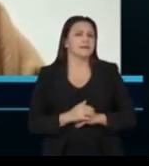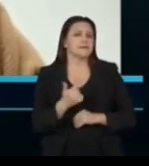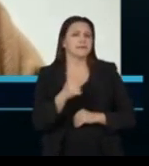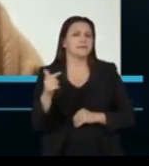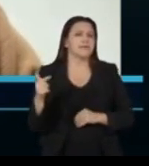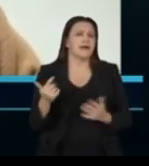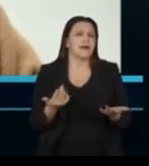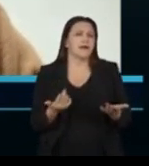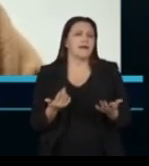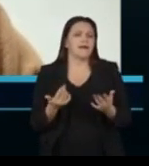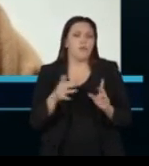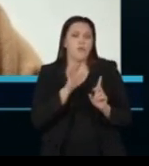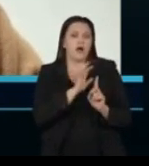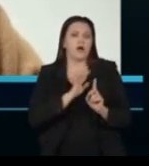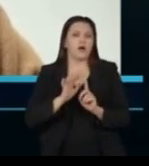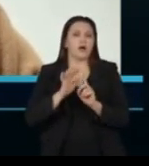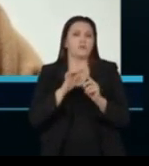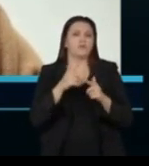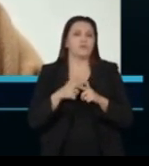uma implicação legal